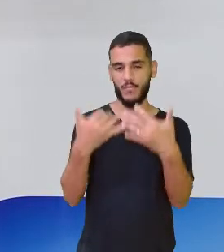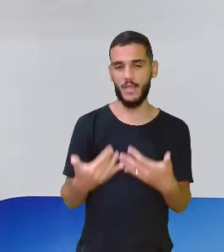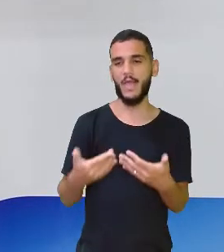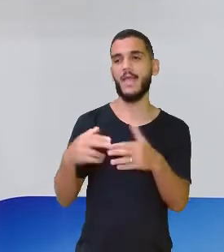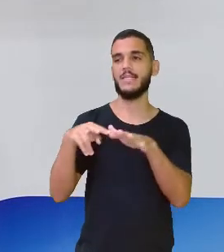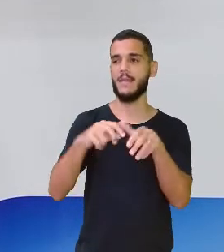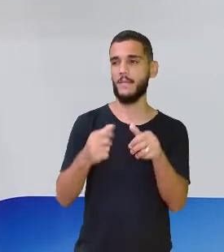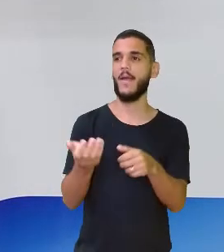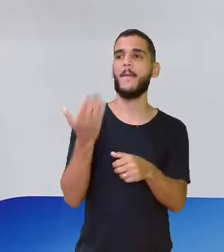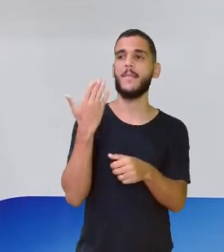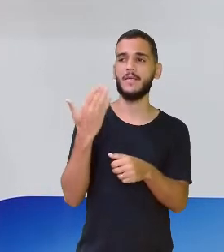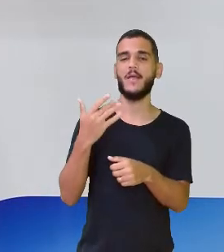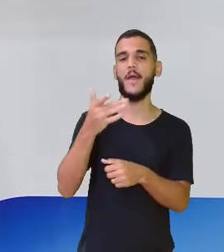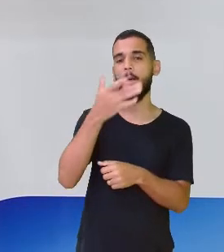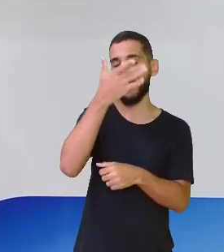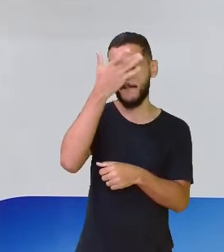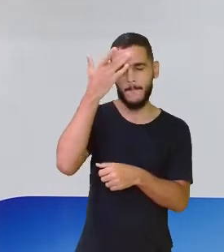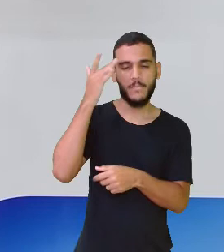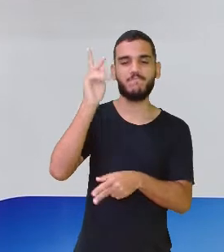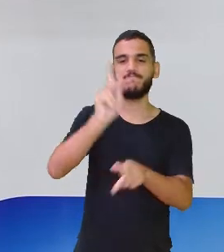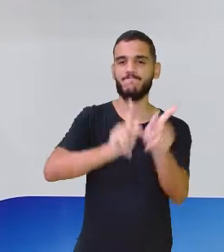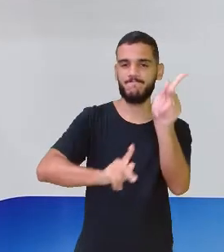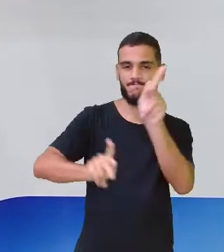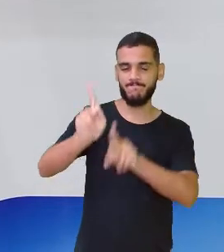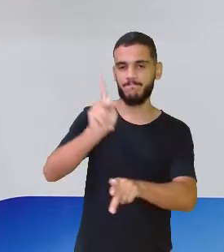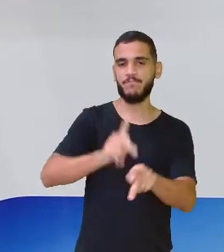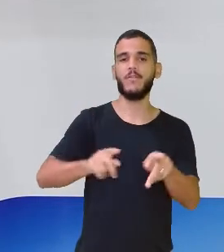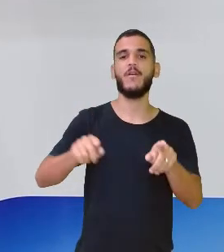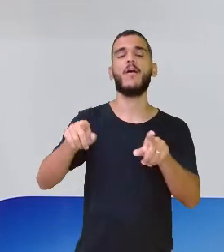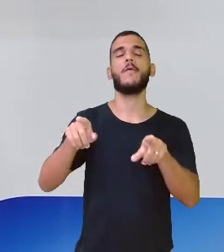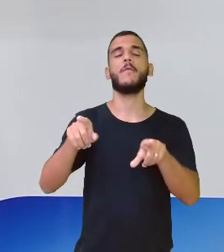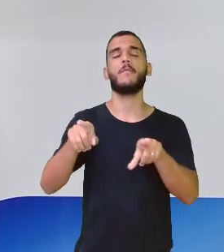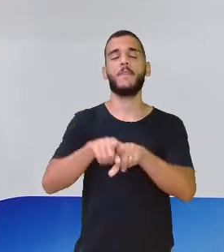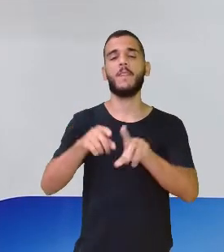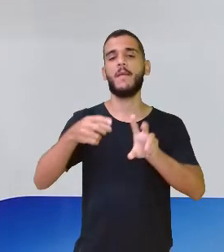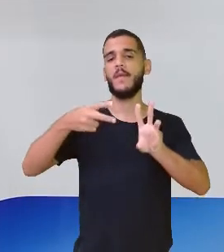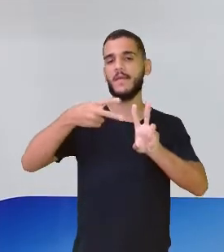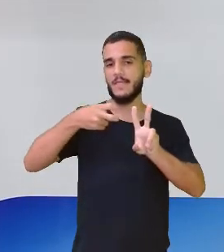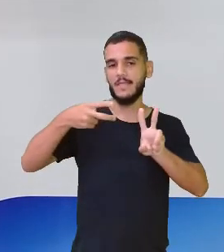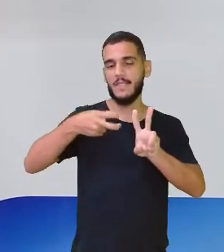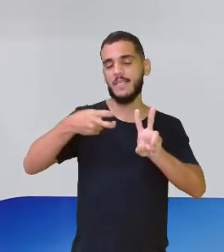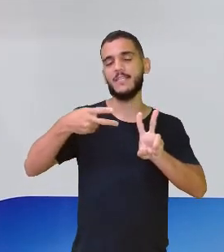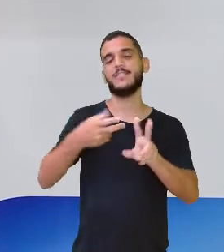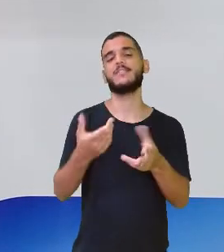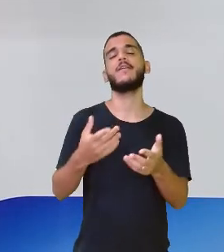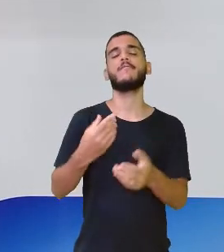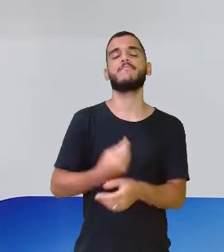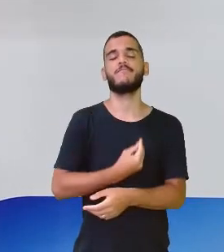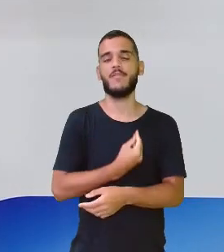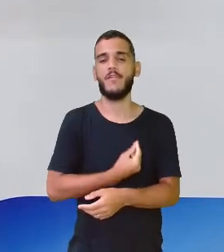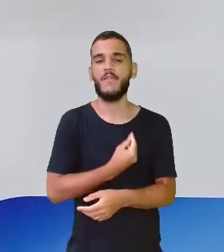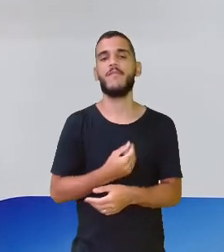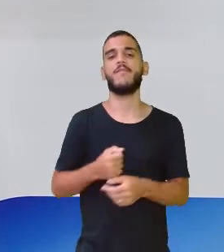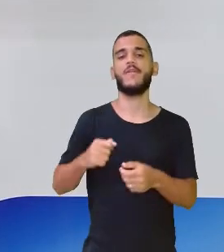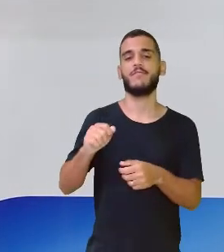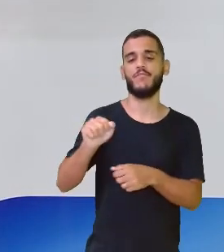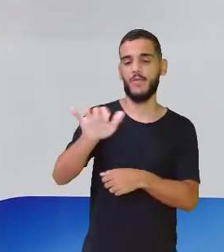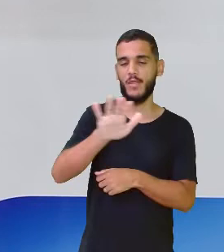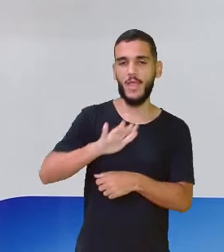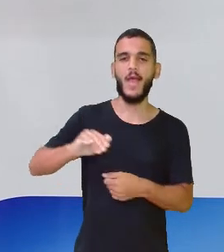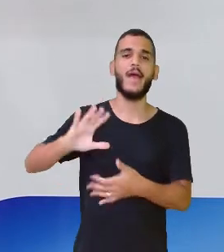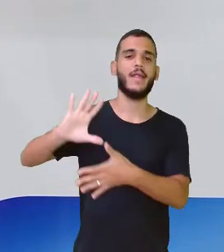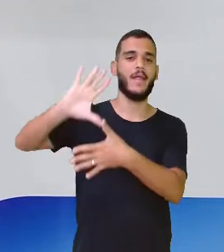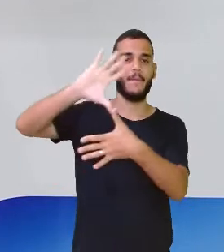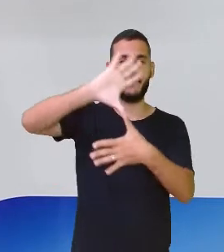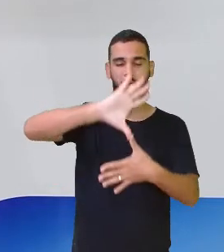povos mesoamericanos, né? Falamos sobre os indígenas primitivos da região da Mesoamérica, né?